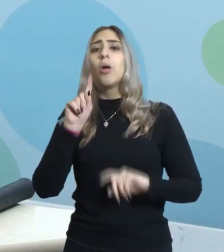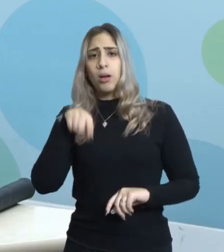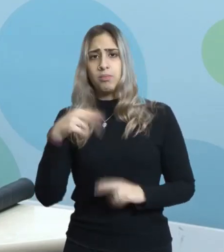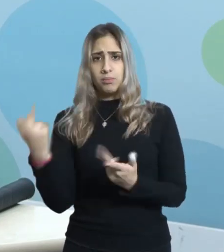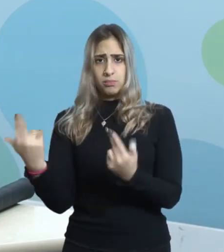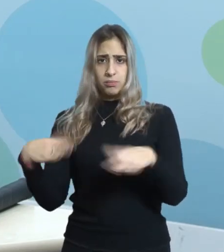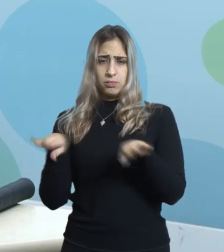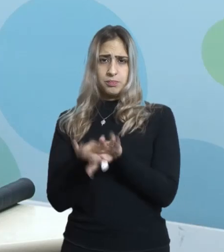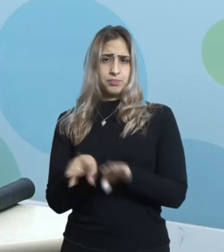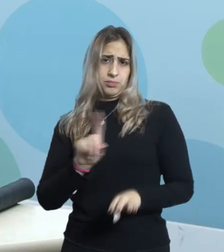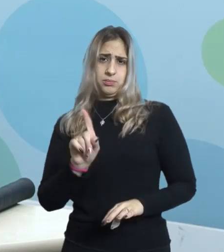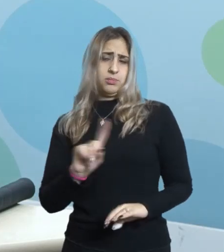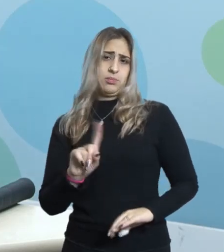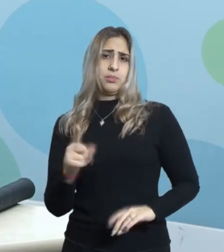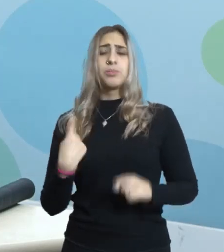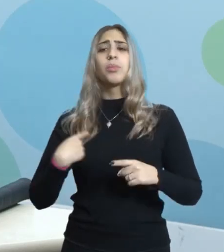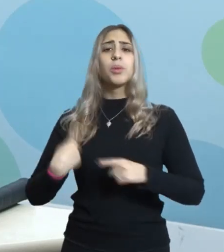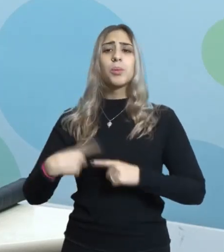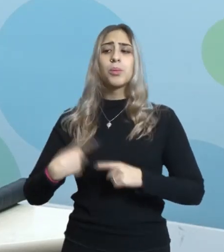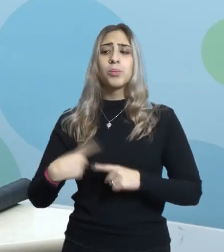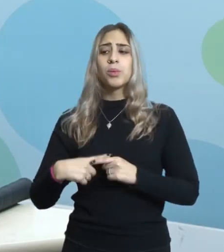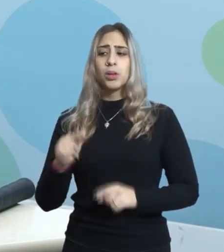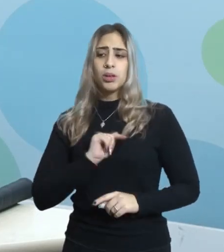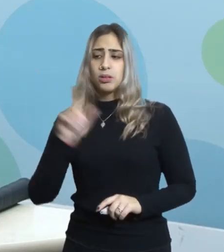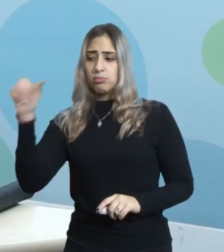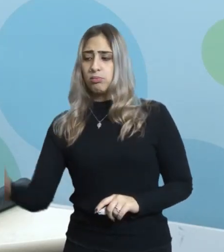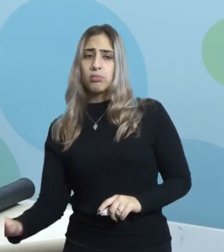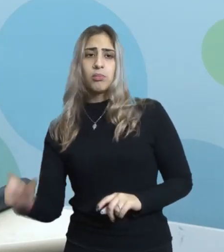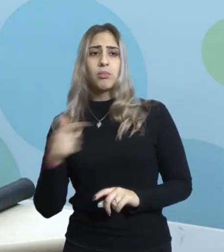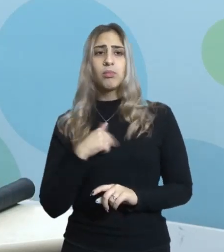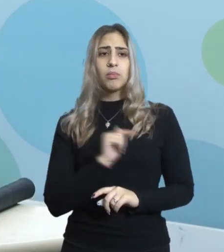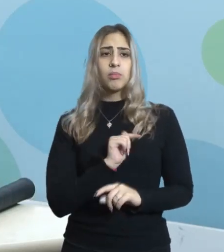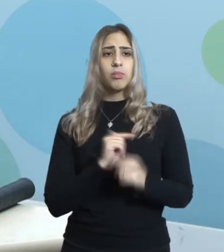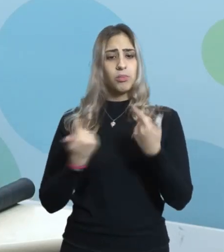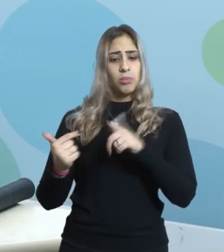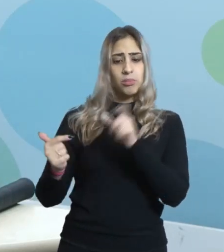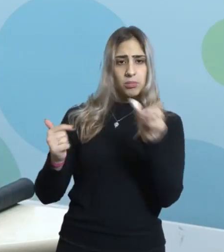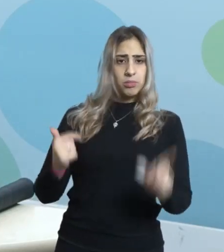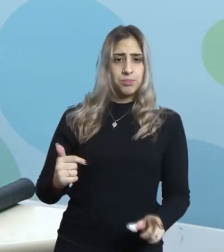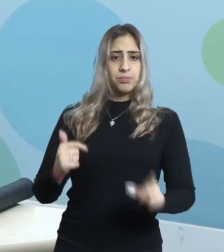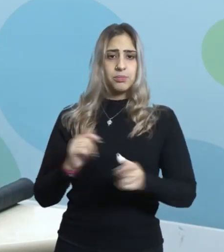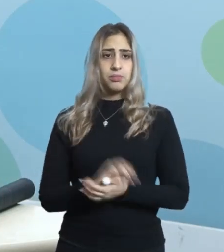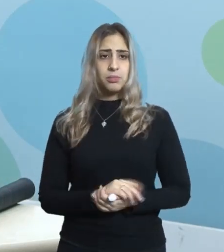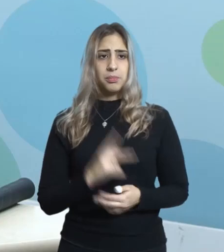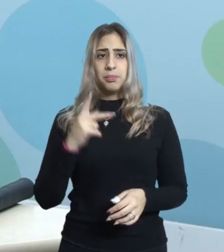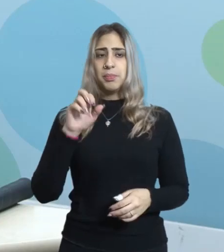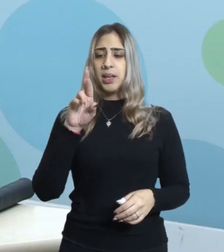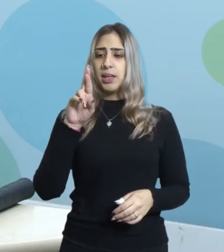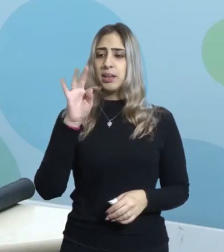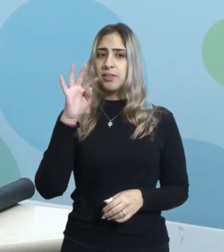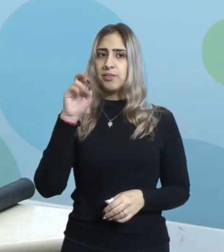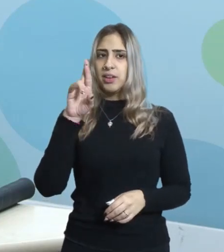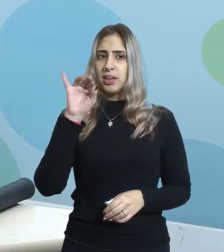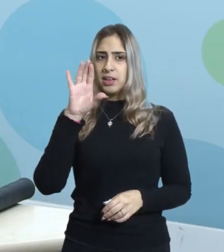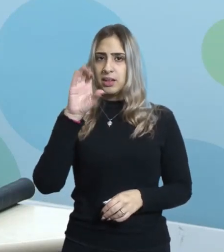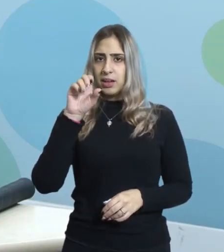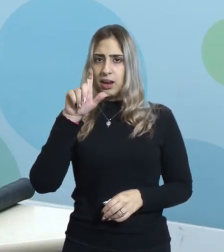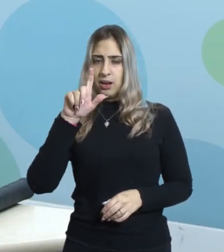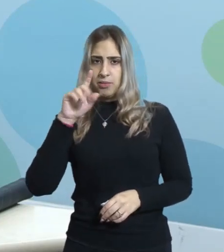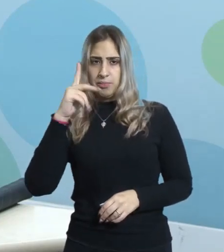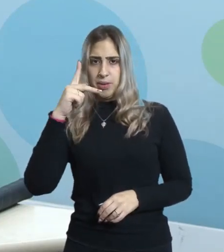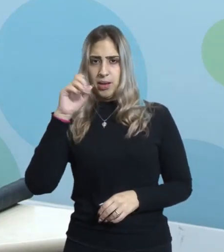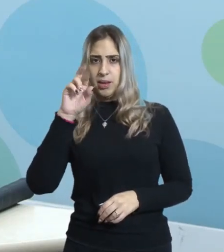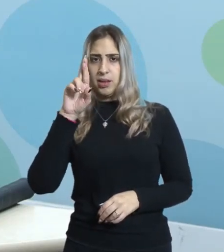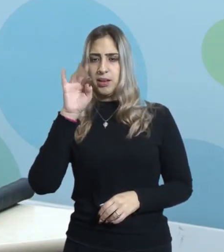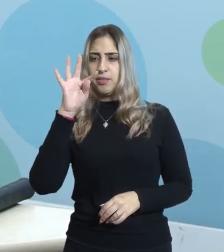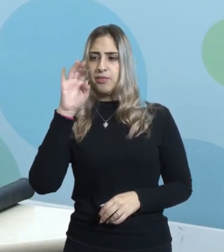Não, também não. Por quê? Tem aquele que tem uma visão central, tem outro que tem visão periférica. Visão central, aquele que enxerga meio como um tubo.